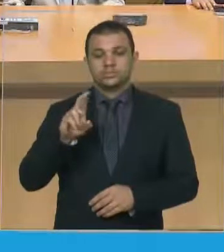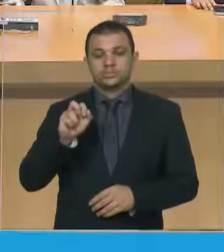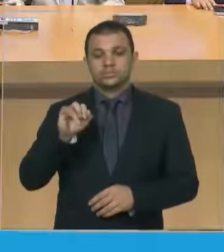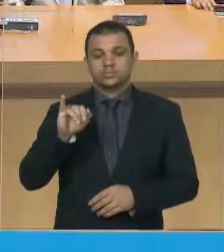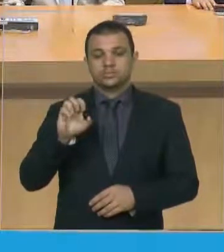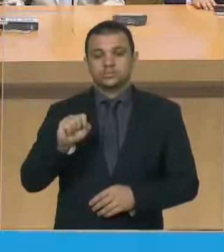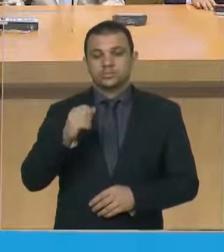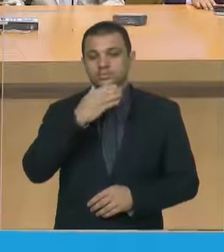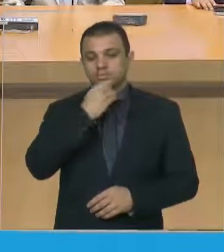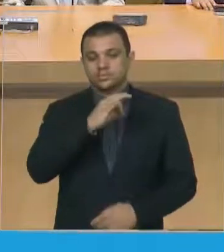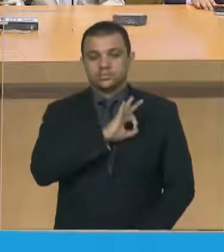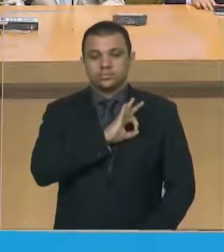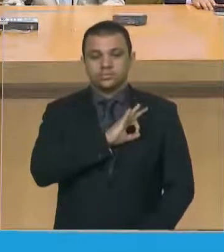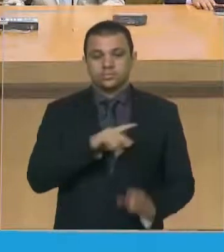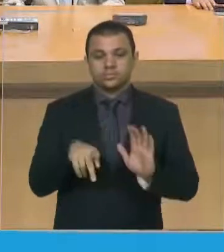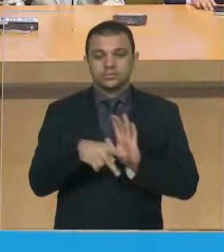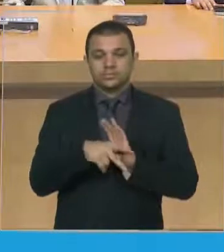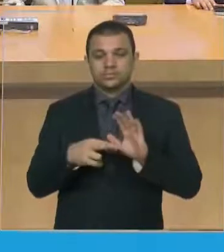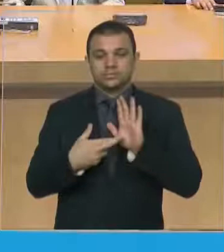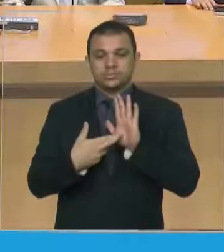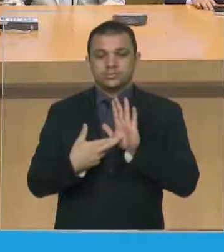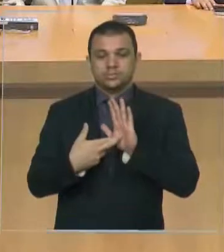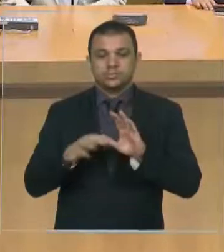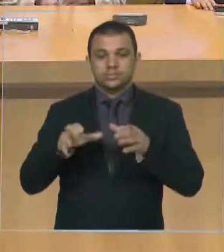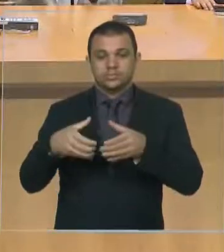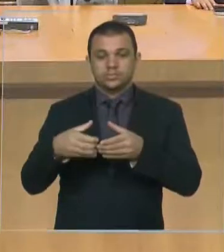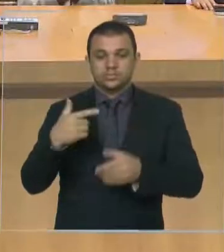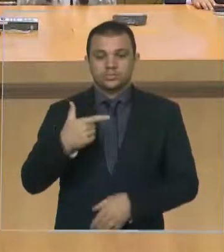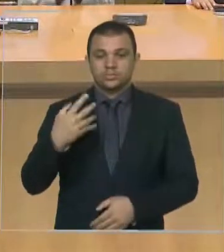BIL, Infantaria de Selva.